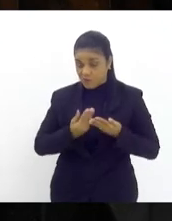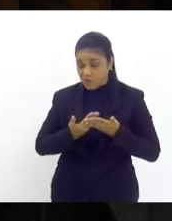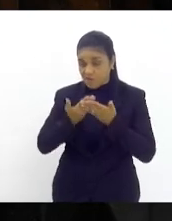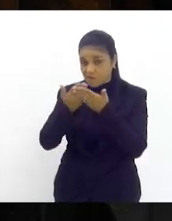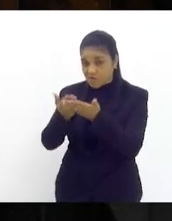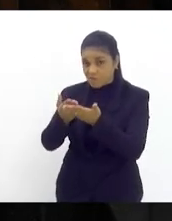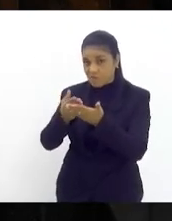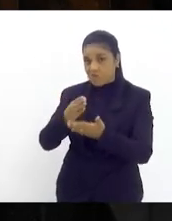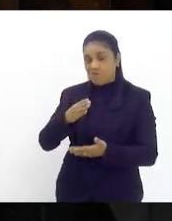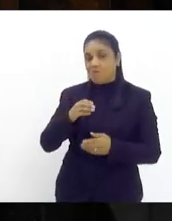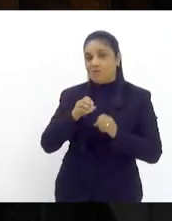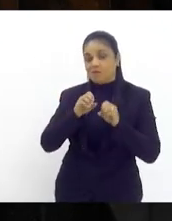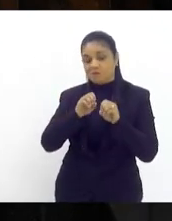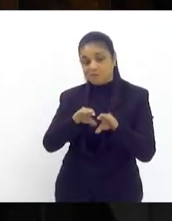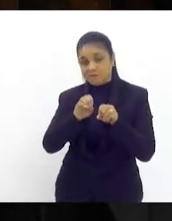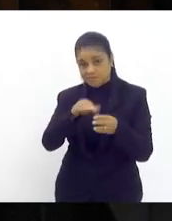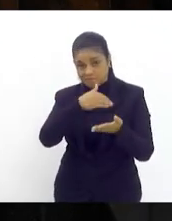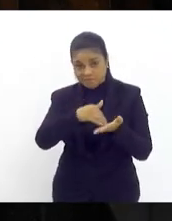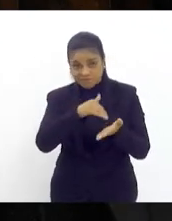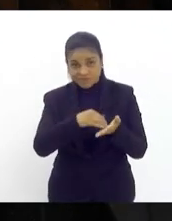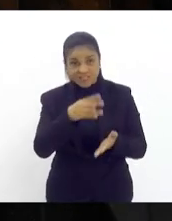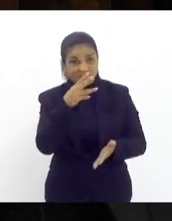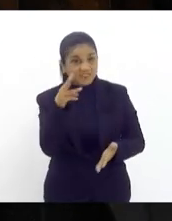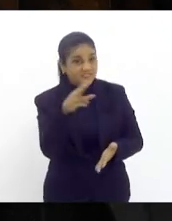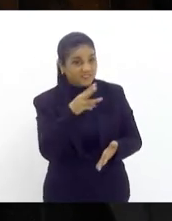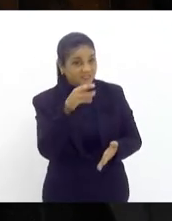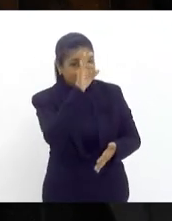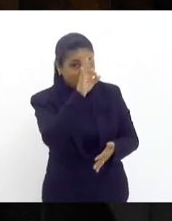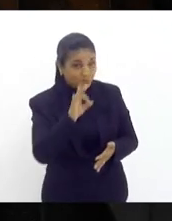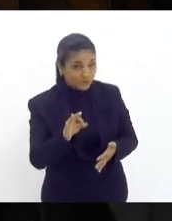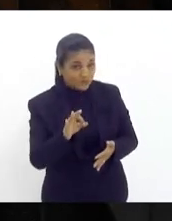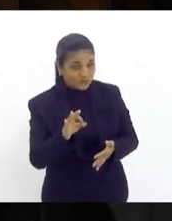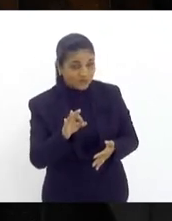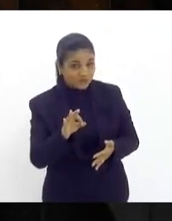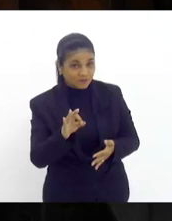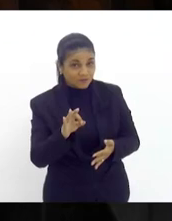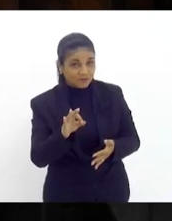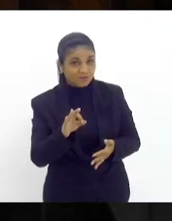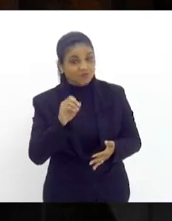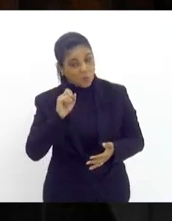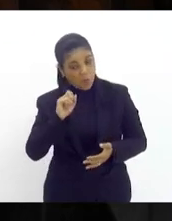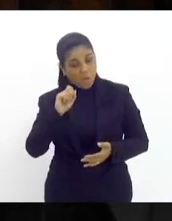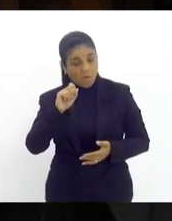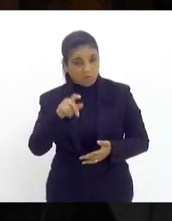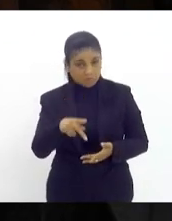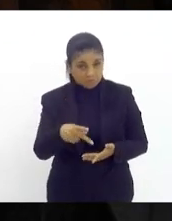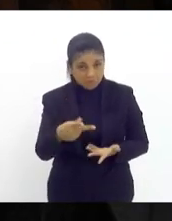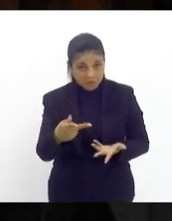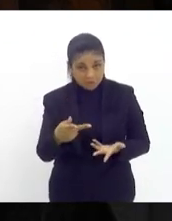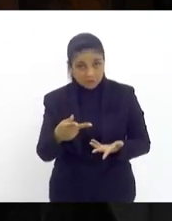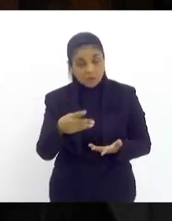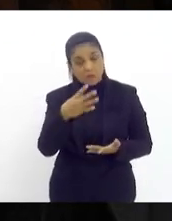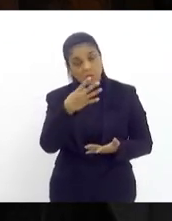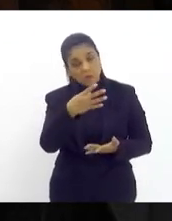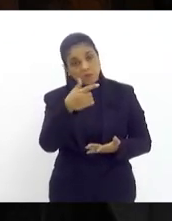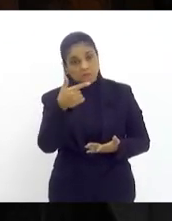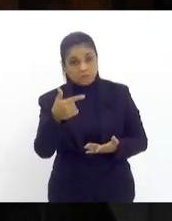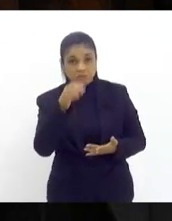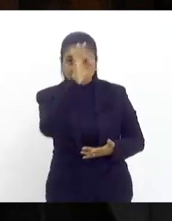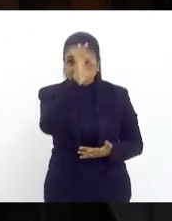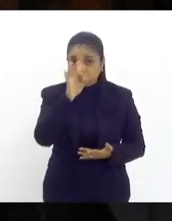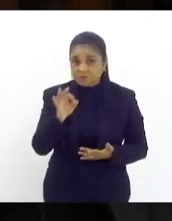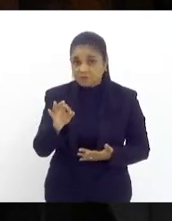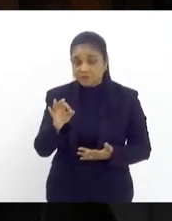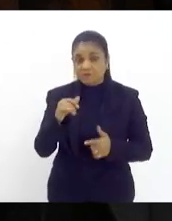atende 33% dos inativos dos aposentados e 42%